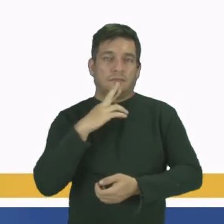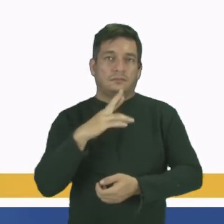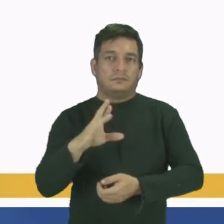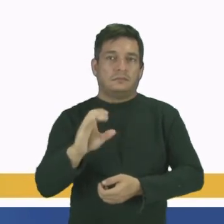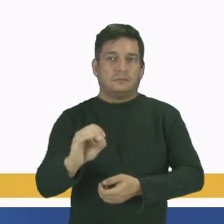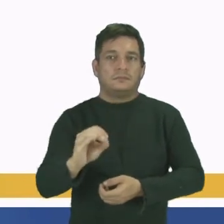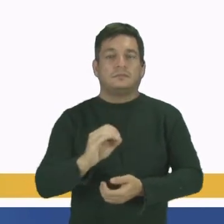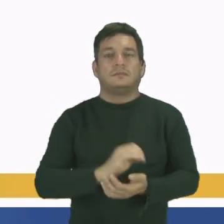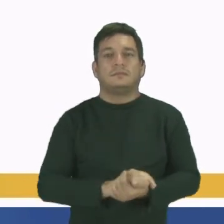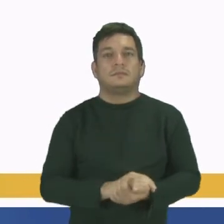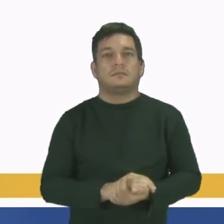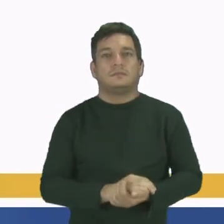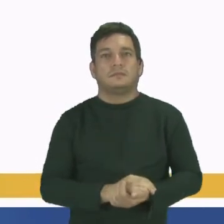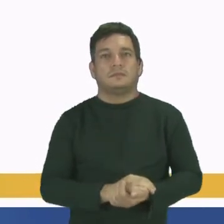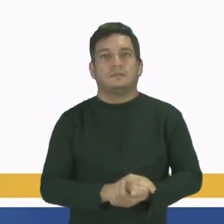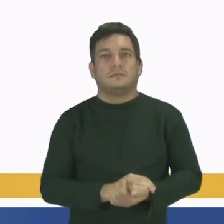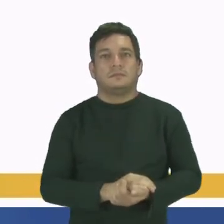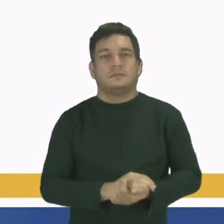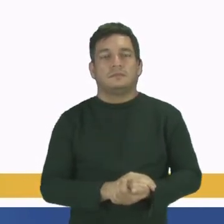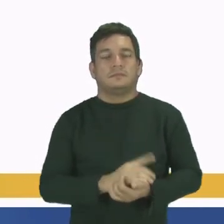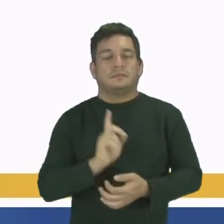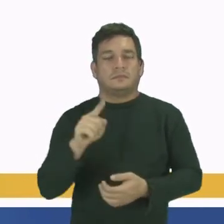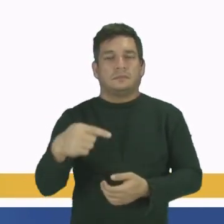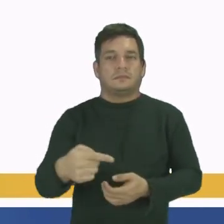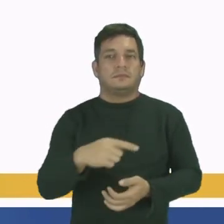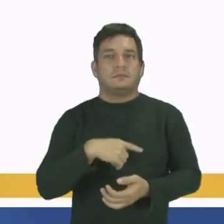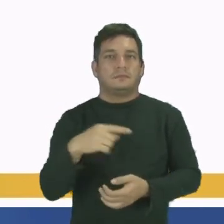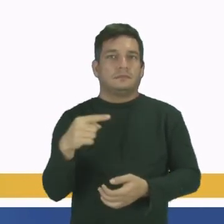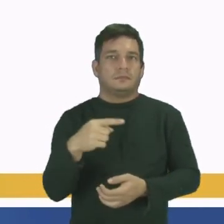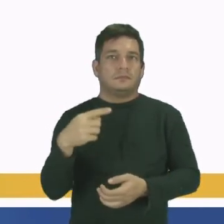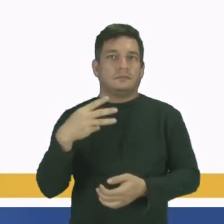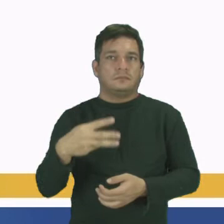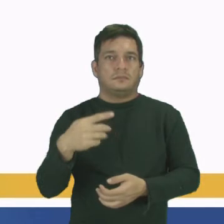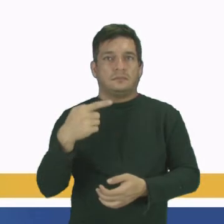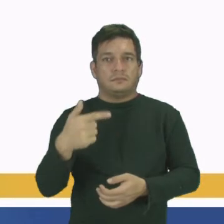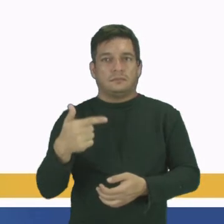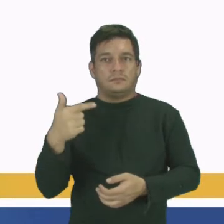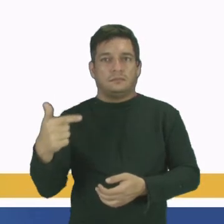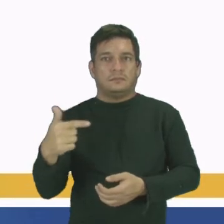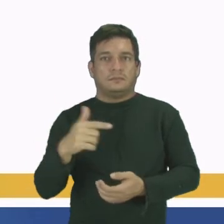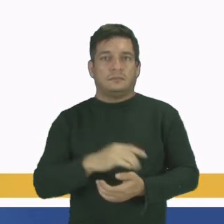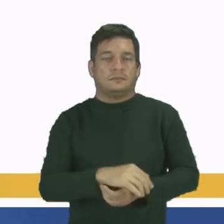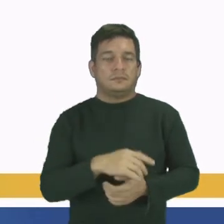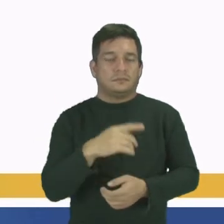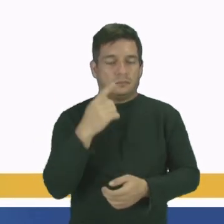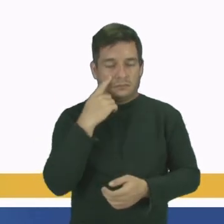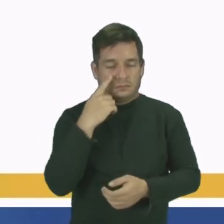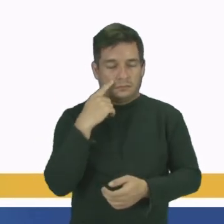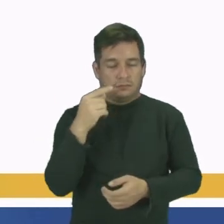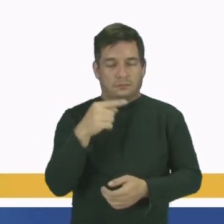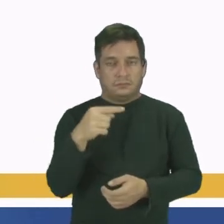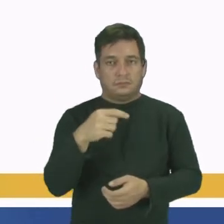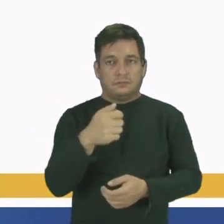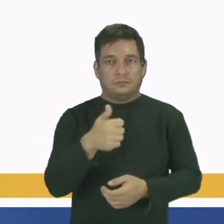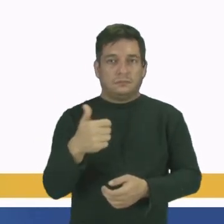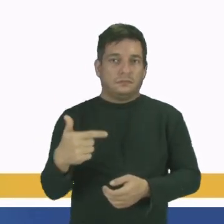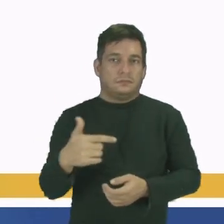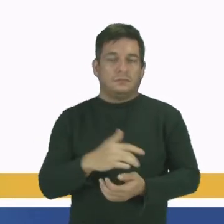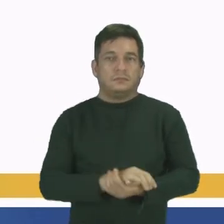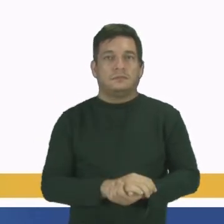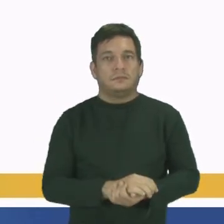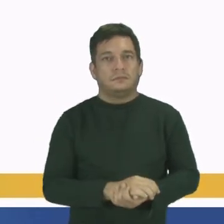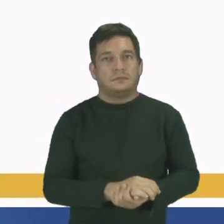resultado 0. Na próxima diagonal, menos 3, 2 e 2. Teremos como resultado menos